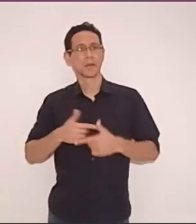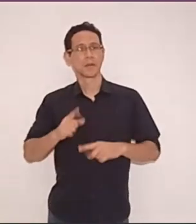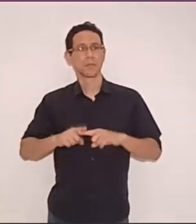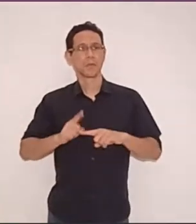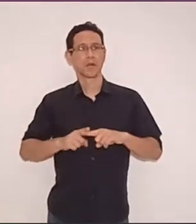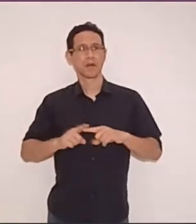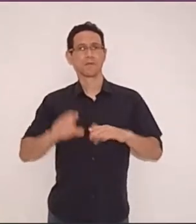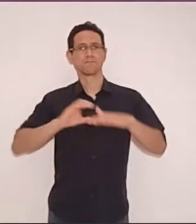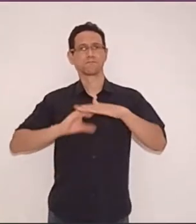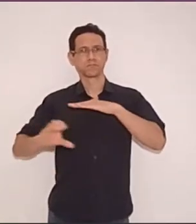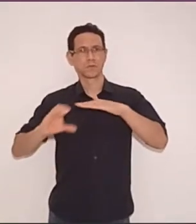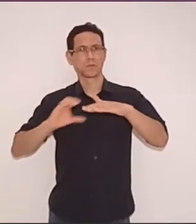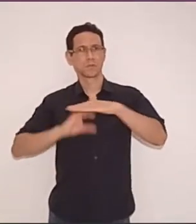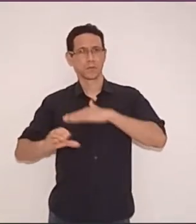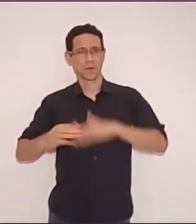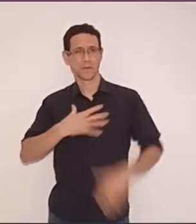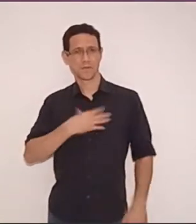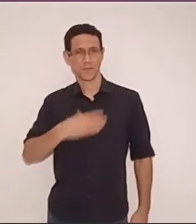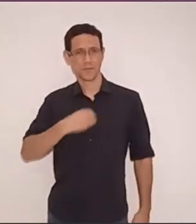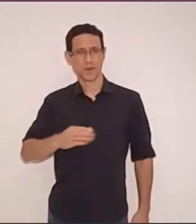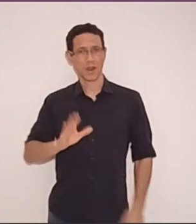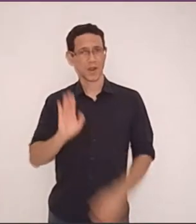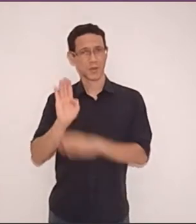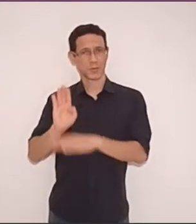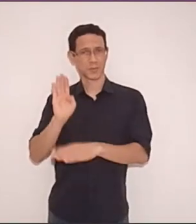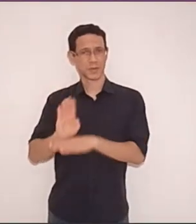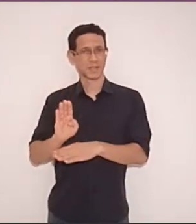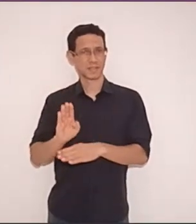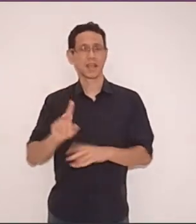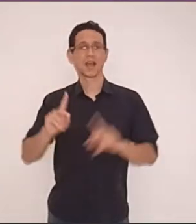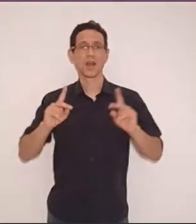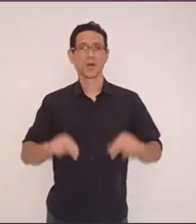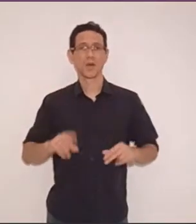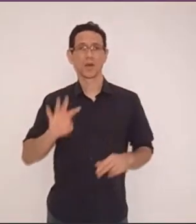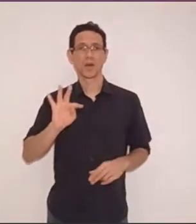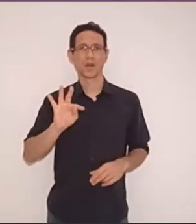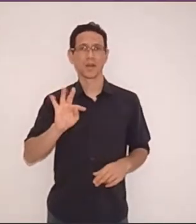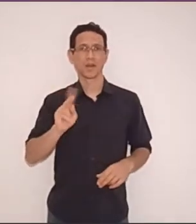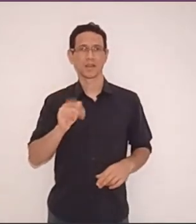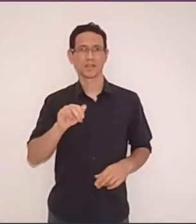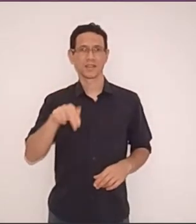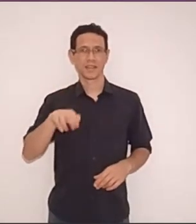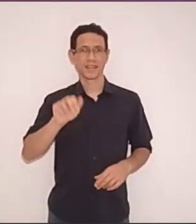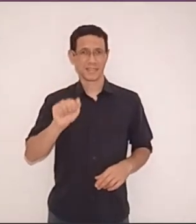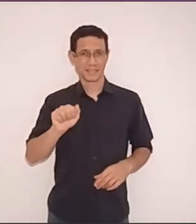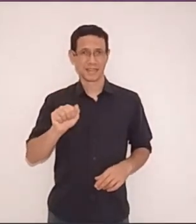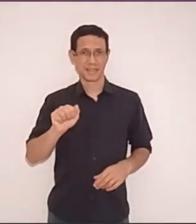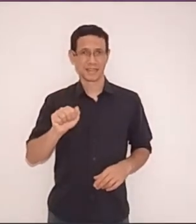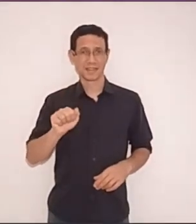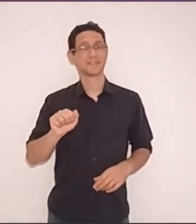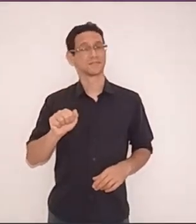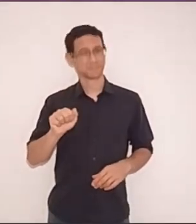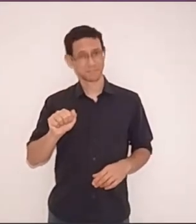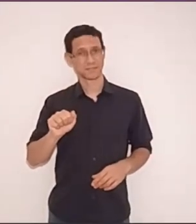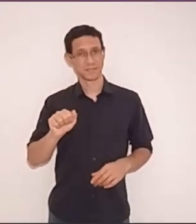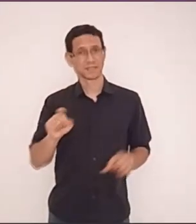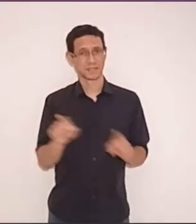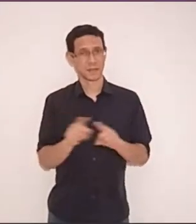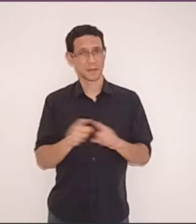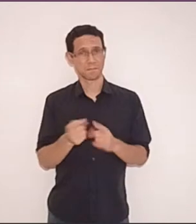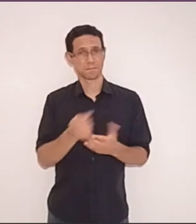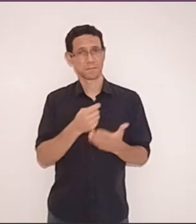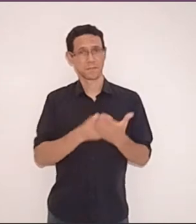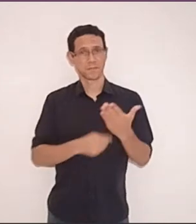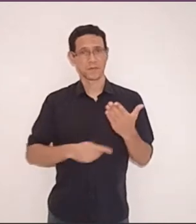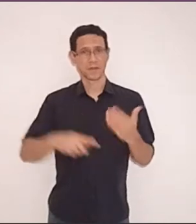Investindo na educação dos seus assim como aconteceu com a mãe da thayná Aparecida Silva Santos né a Tainá foi ela que escreveu o prefácio